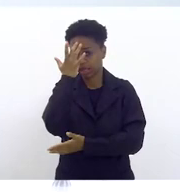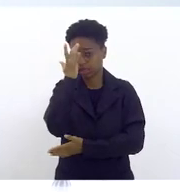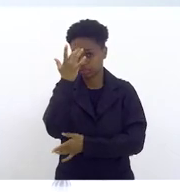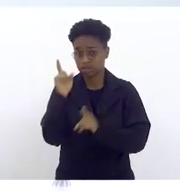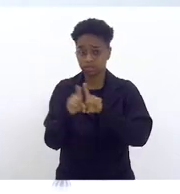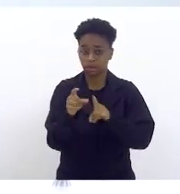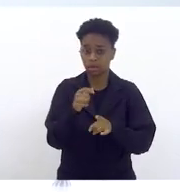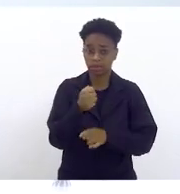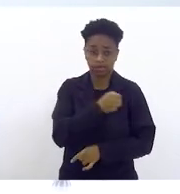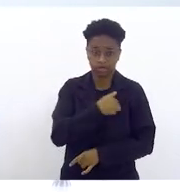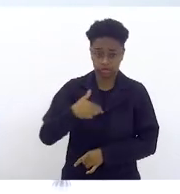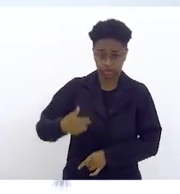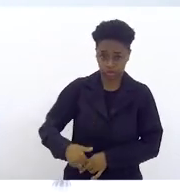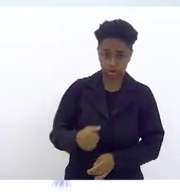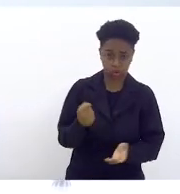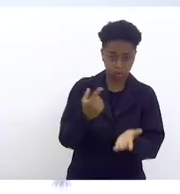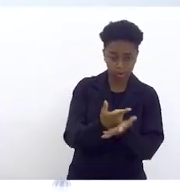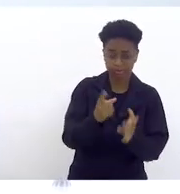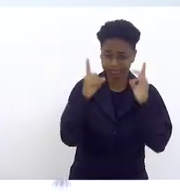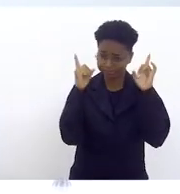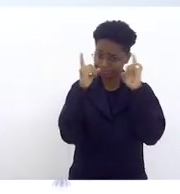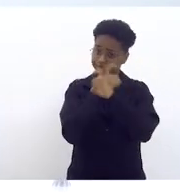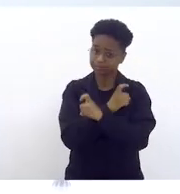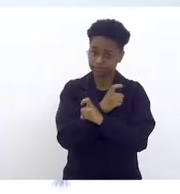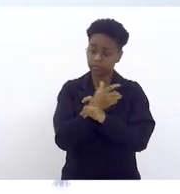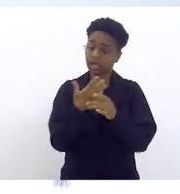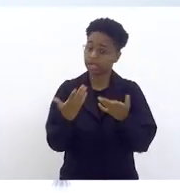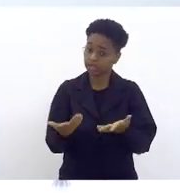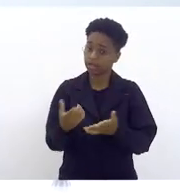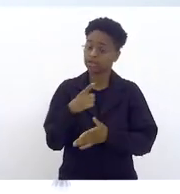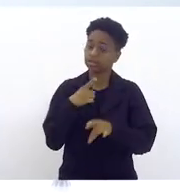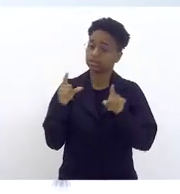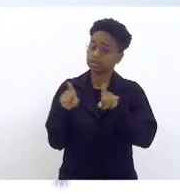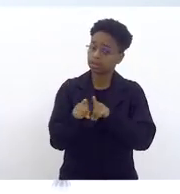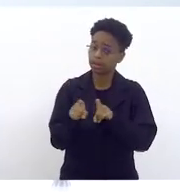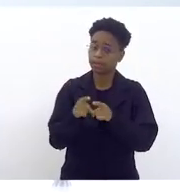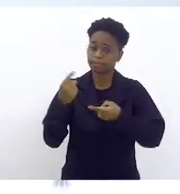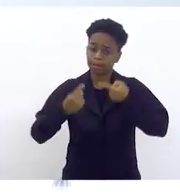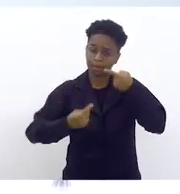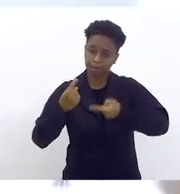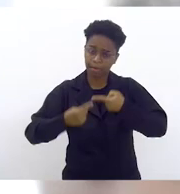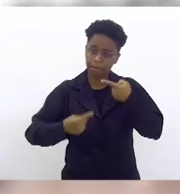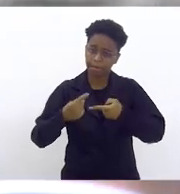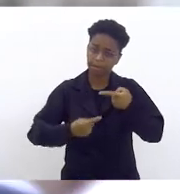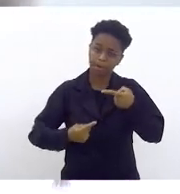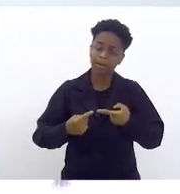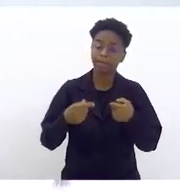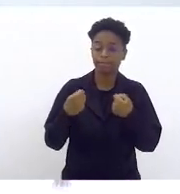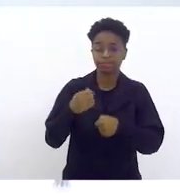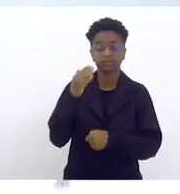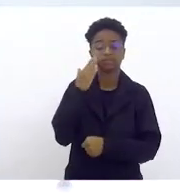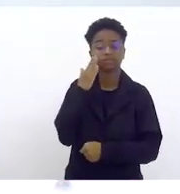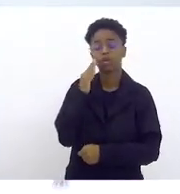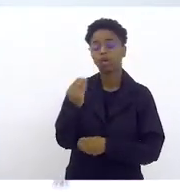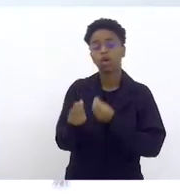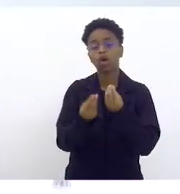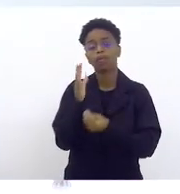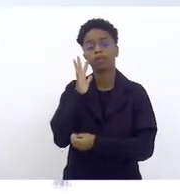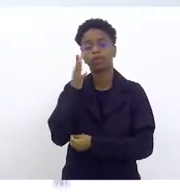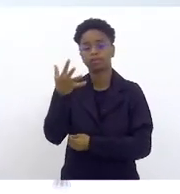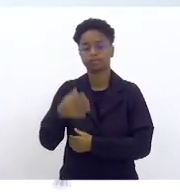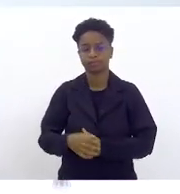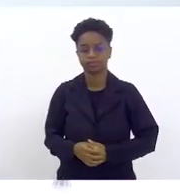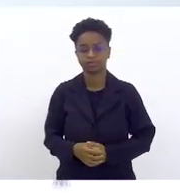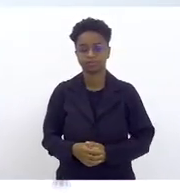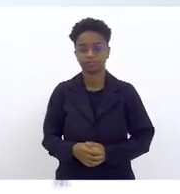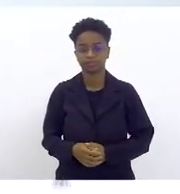né farmacêuticos ativos Então a gente tem também esse debate aqui em aberto e vamos ver como é que a gente pode resolver